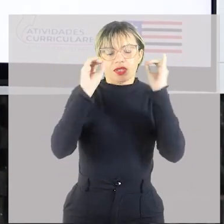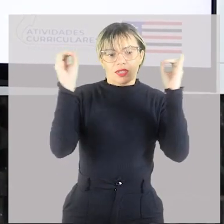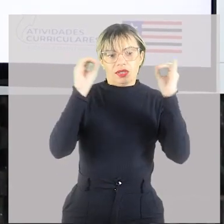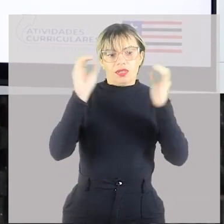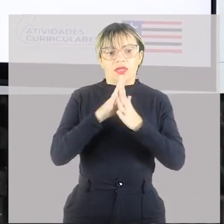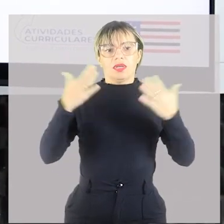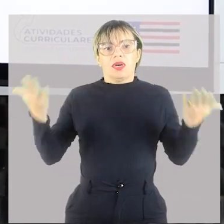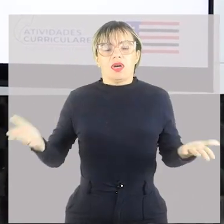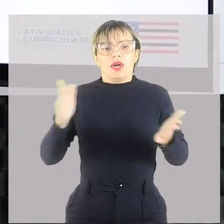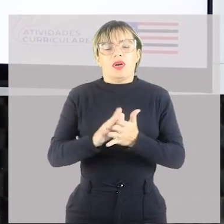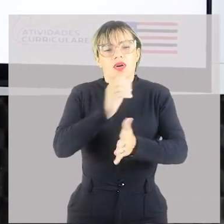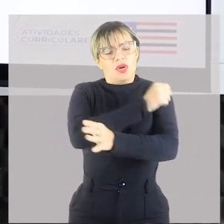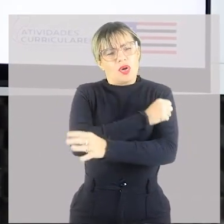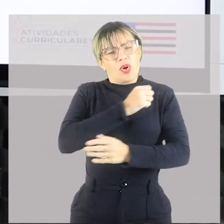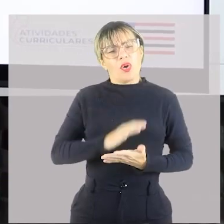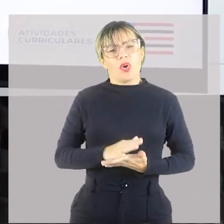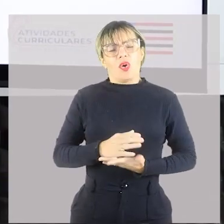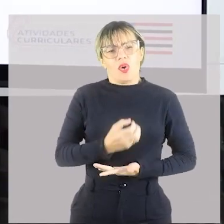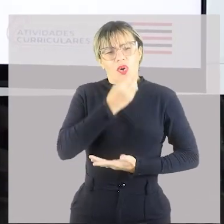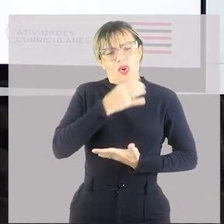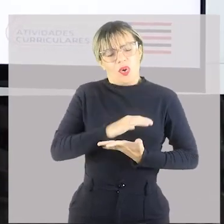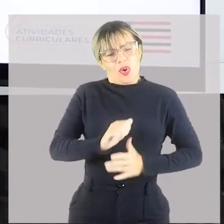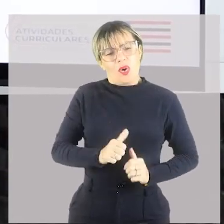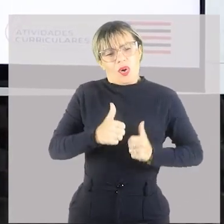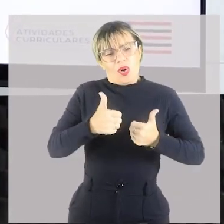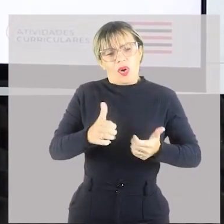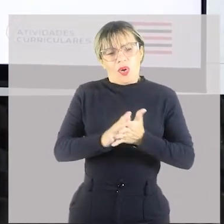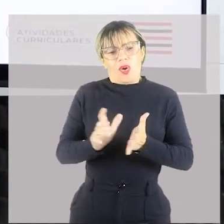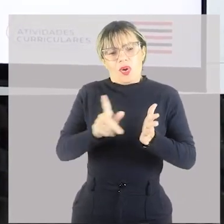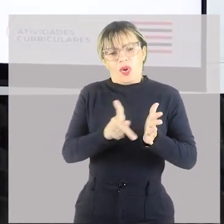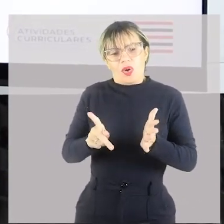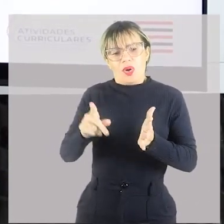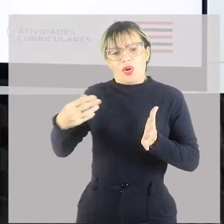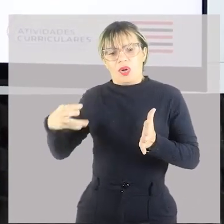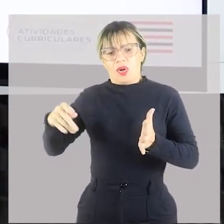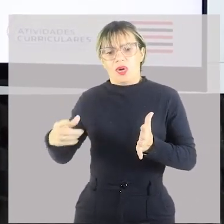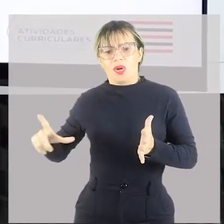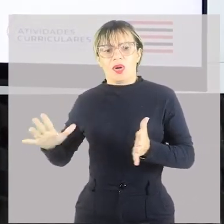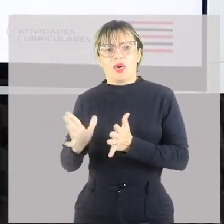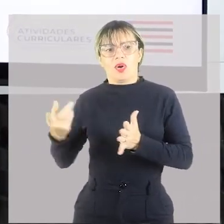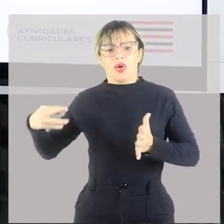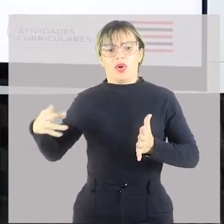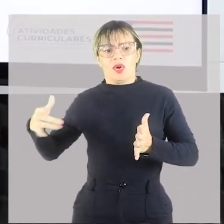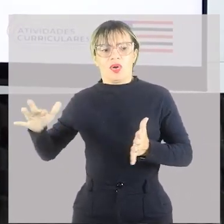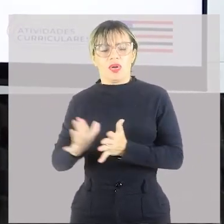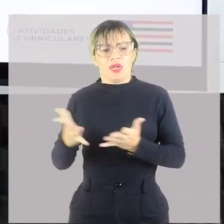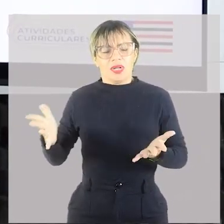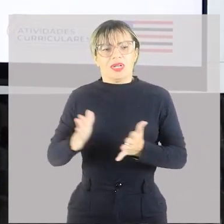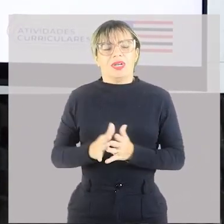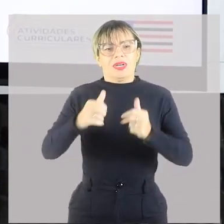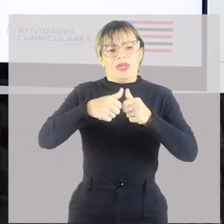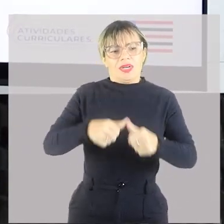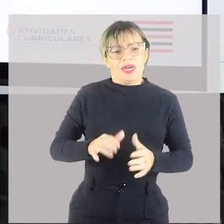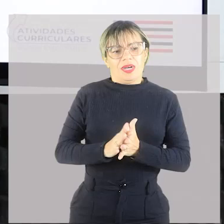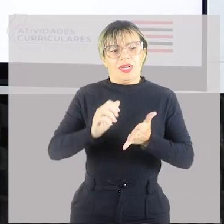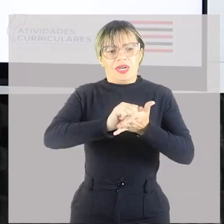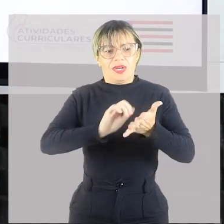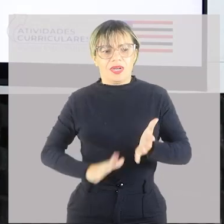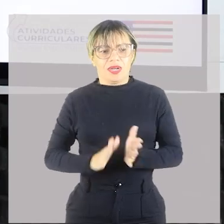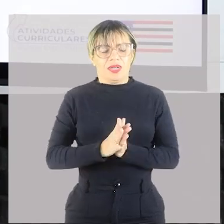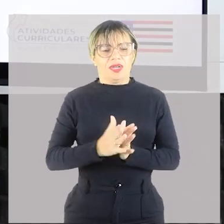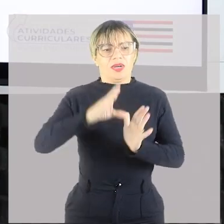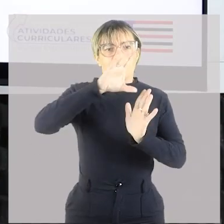aí, galerinha, tudo bom com vocês? Professor Daniel Oliveira tá junto comigo já há um tempo já, né? Atividades curricular